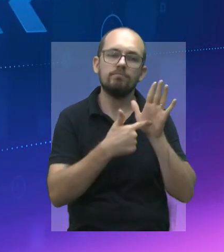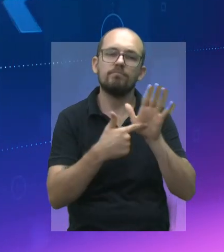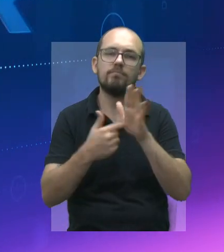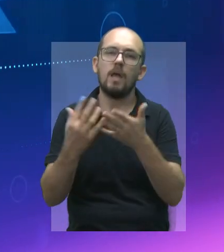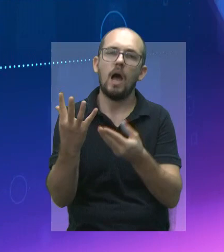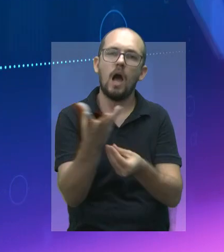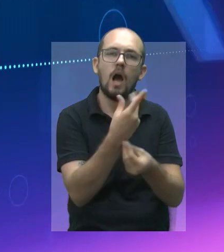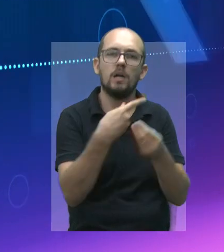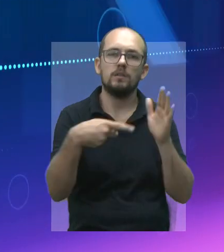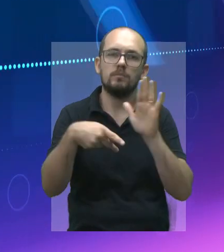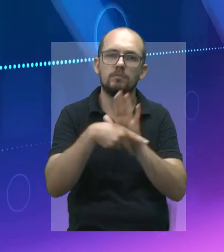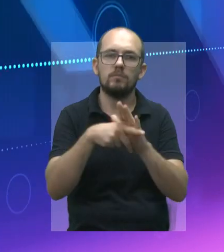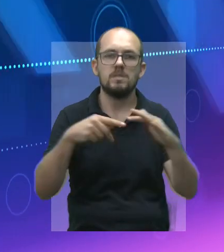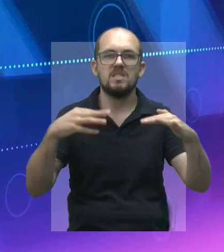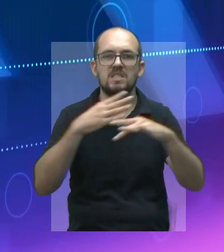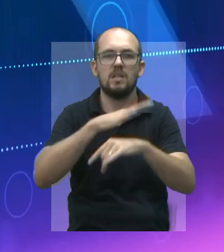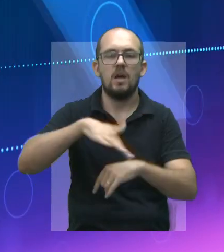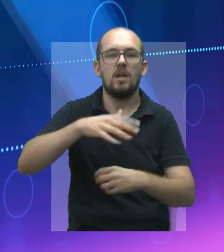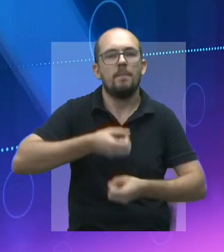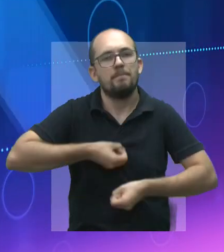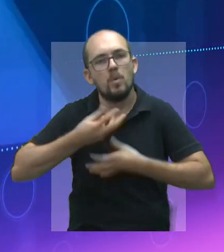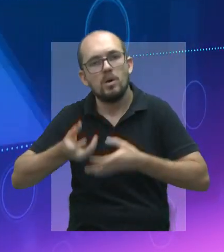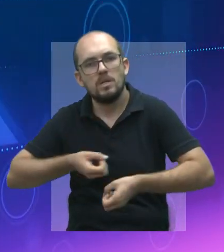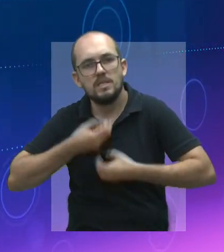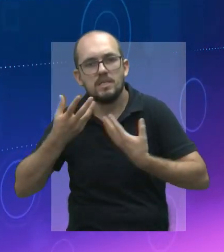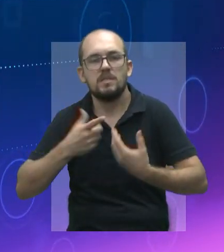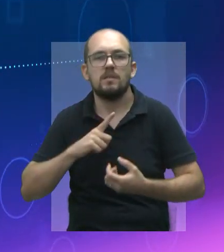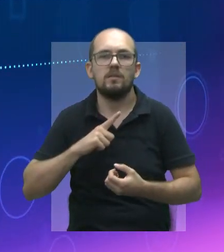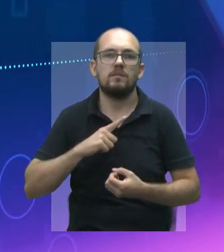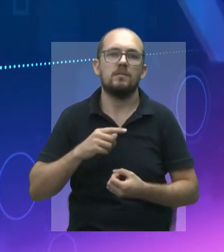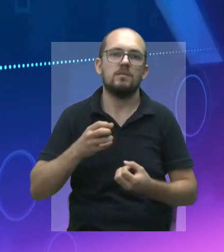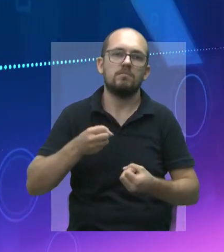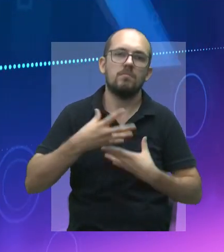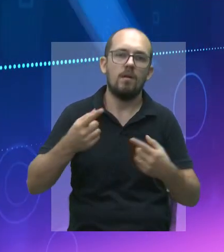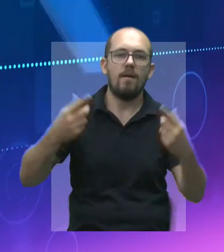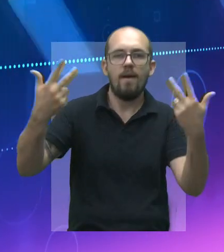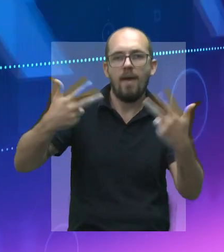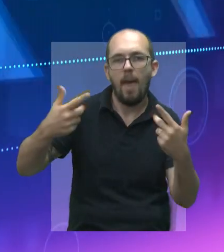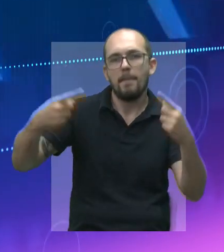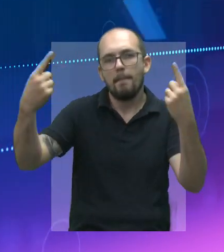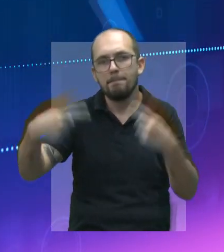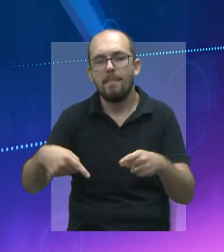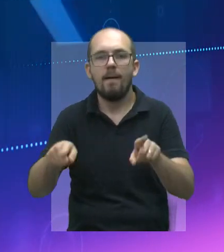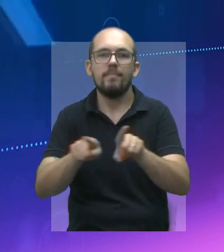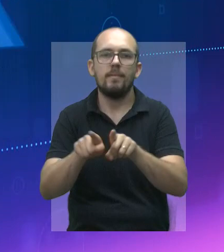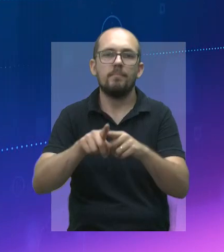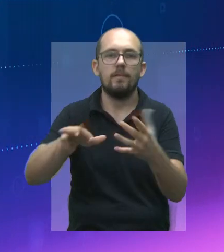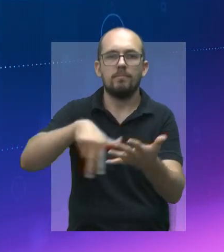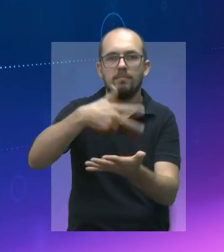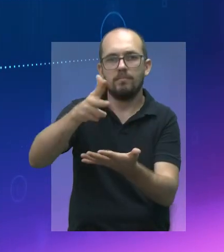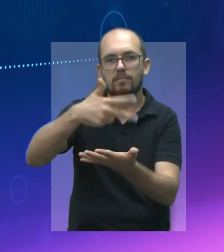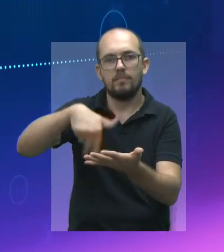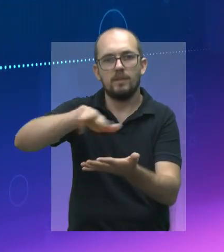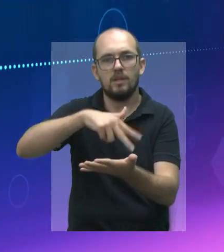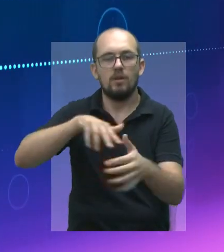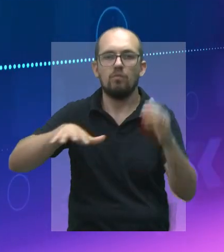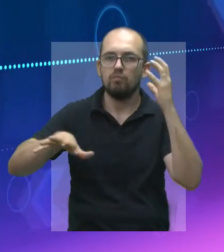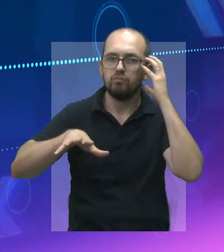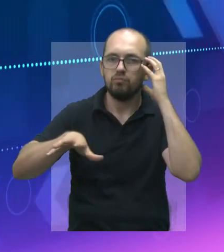urbana e suas linguagens poéticas, com sarau, batalhas de rap e breaking e apresentação de